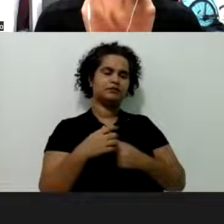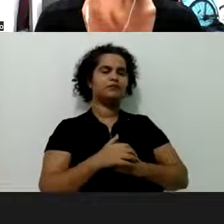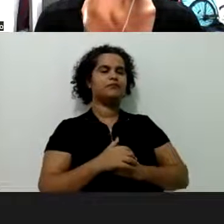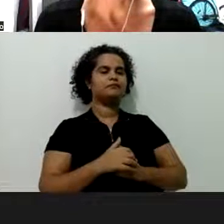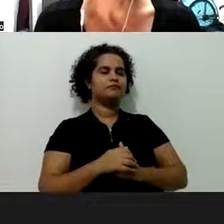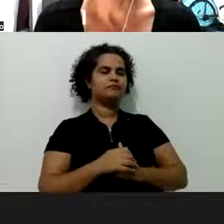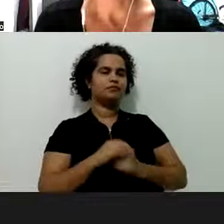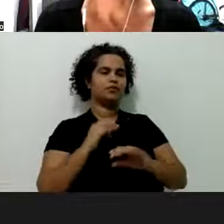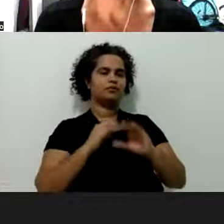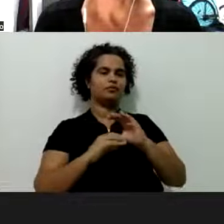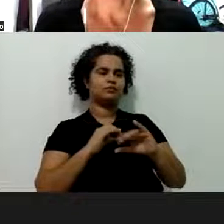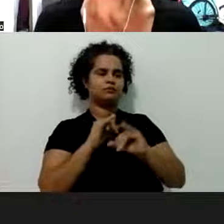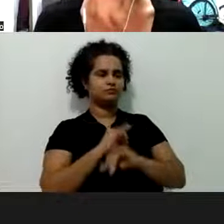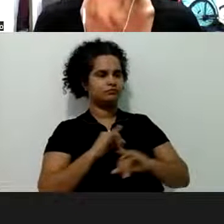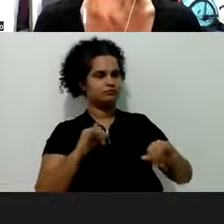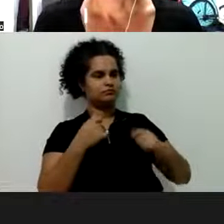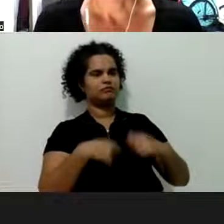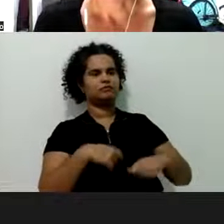de comunicação, você precisa